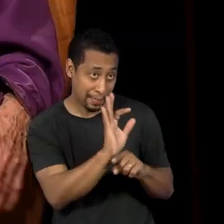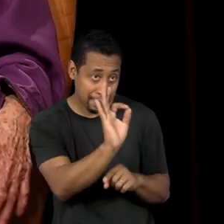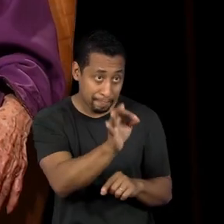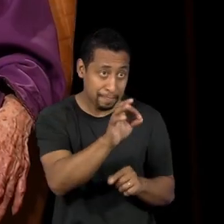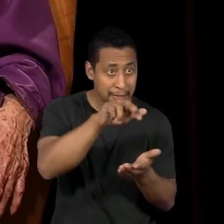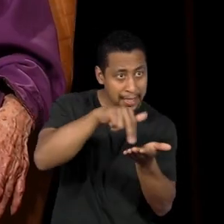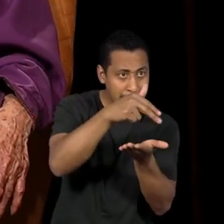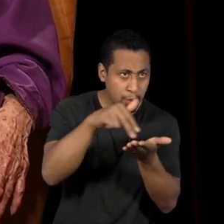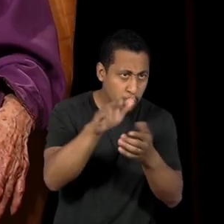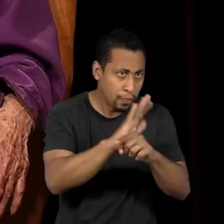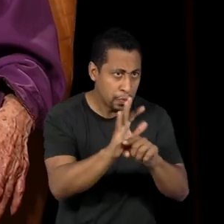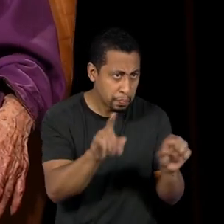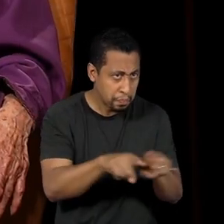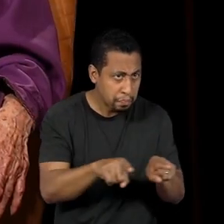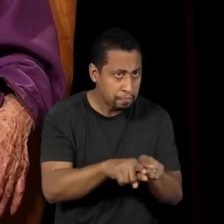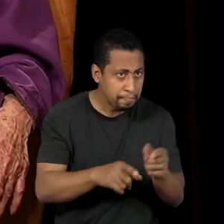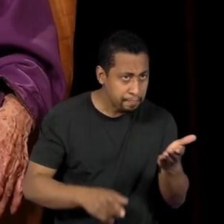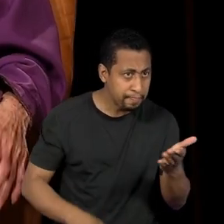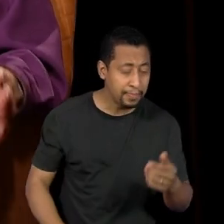não é?